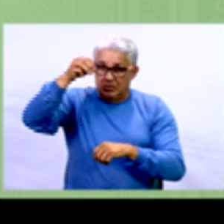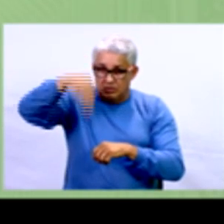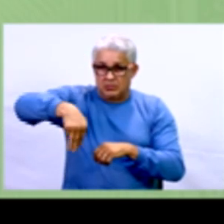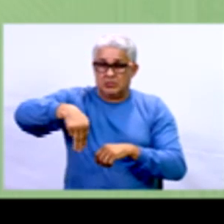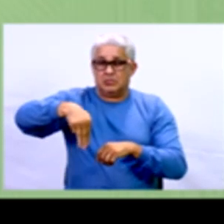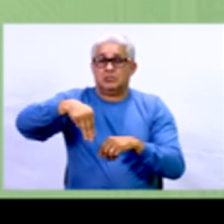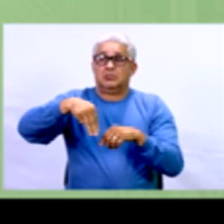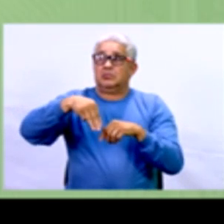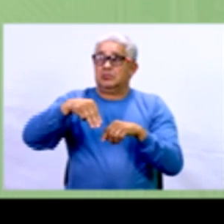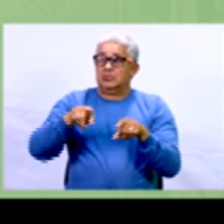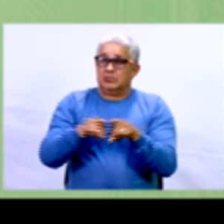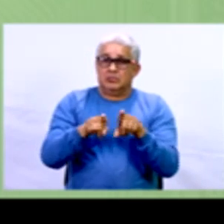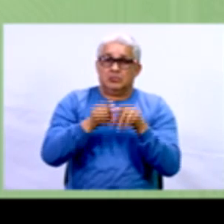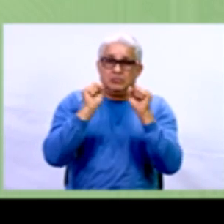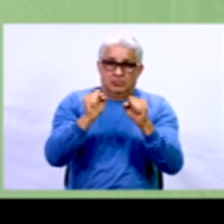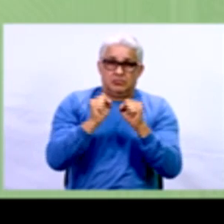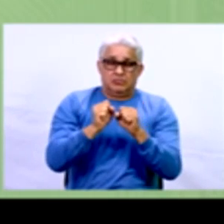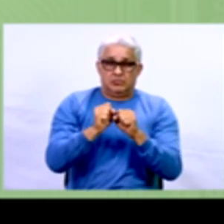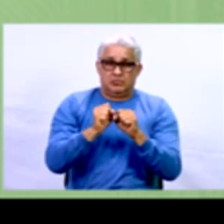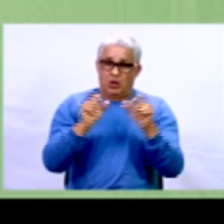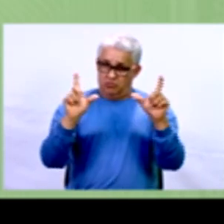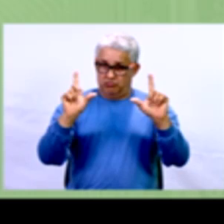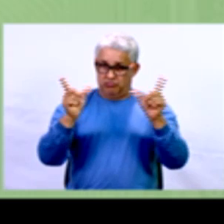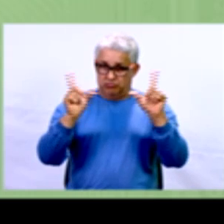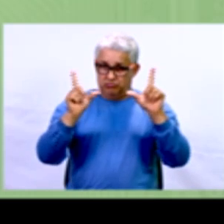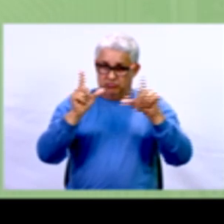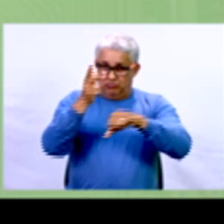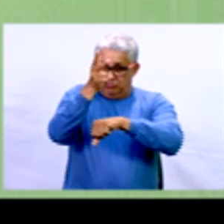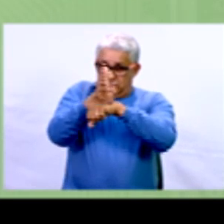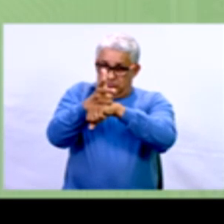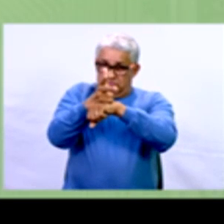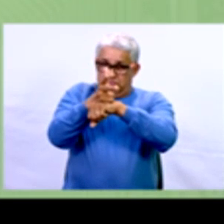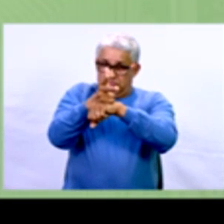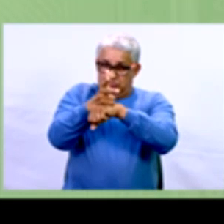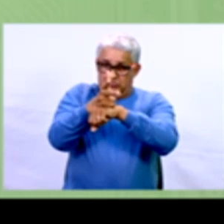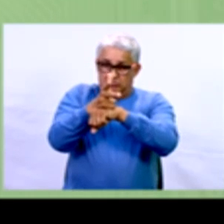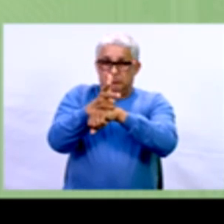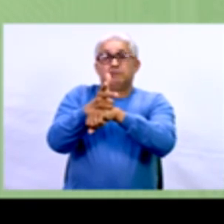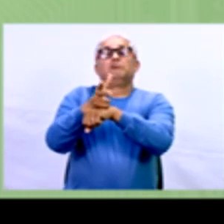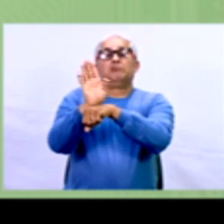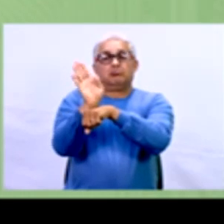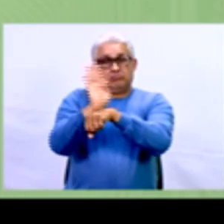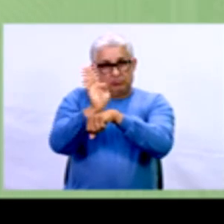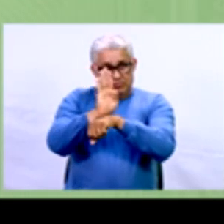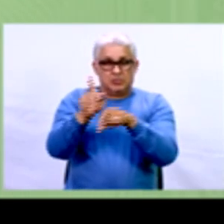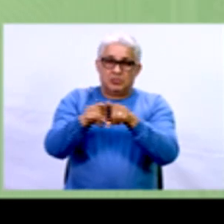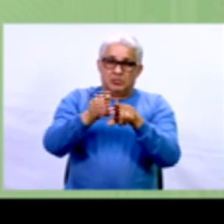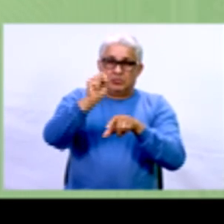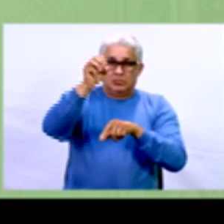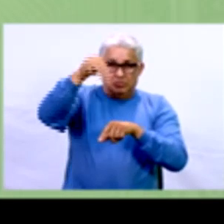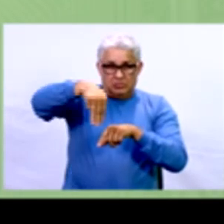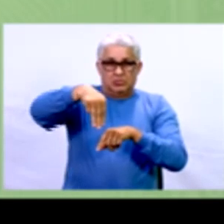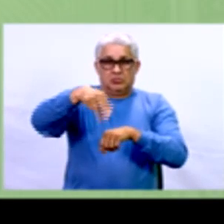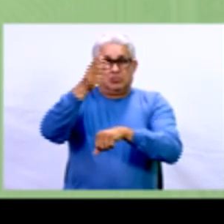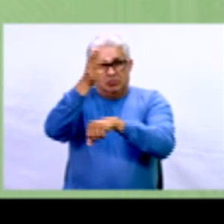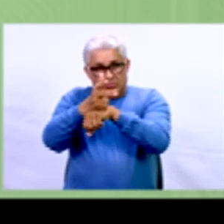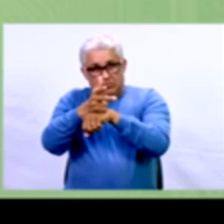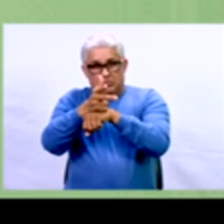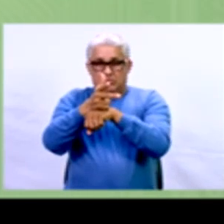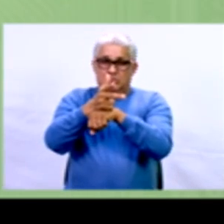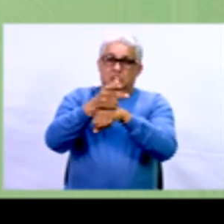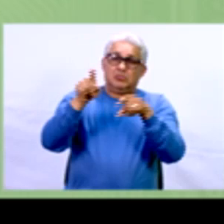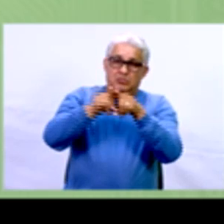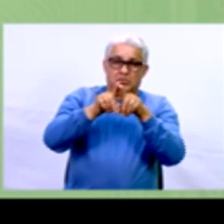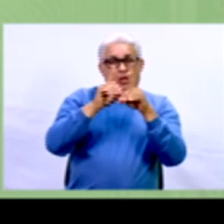ele pode ser através da televisão com vídeo, cinema envolvendo som, vídeo e animações